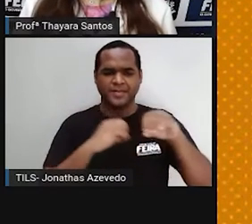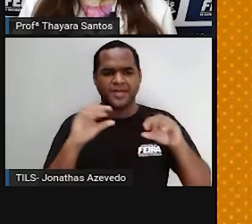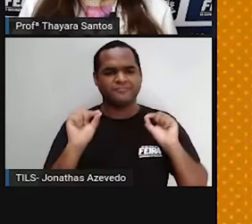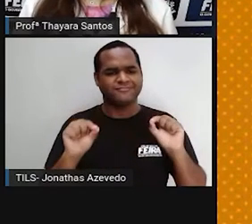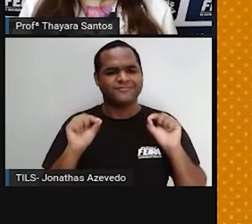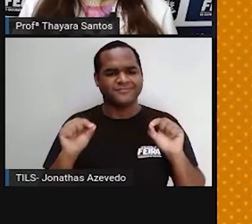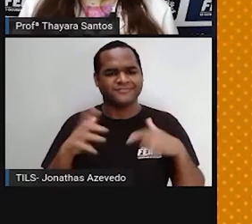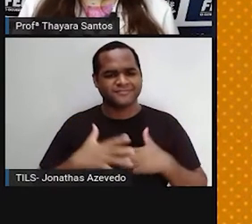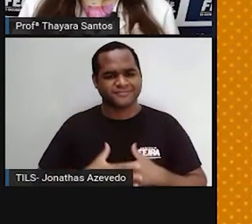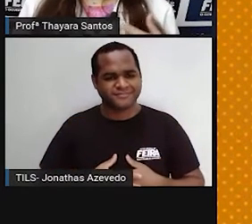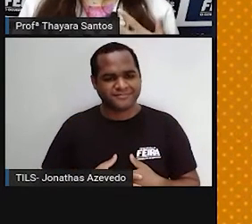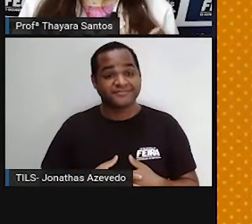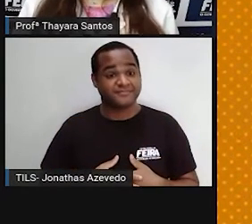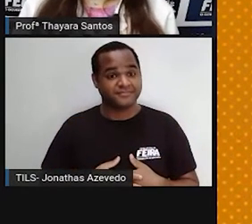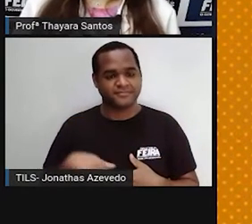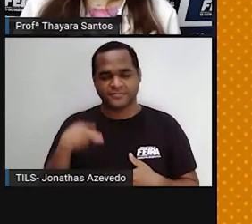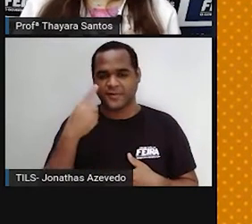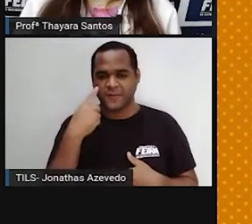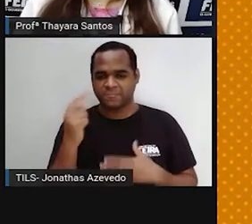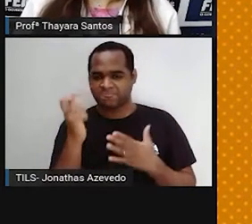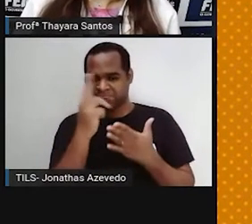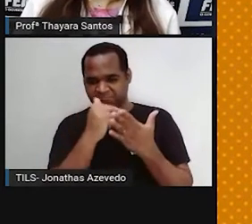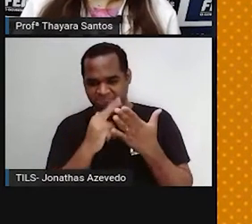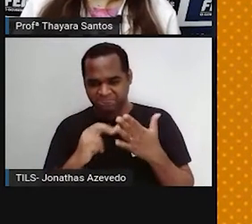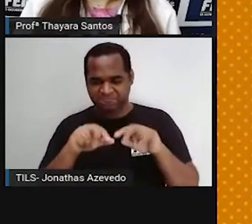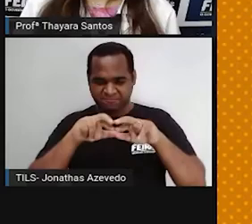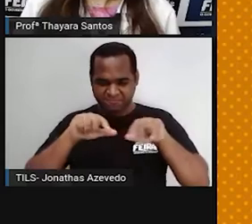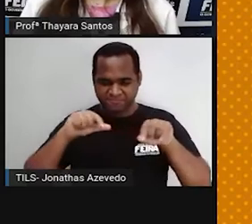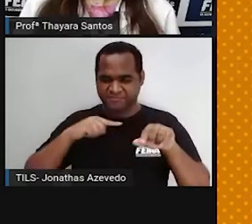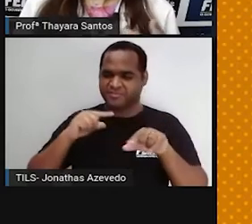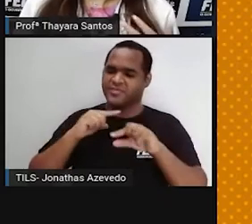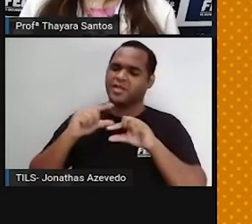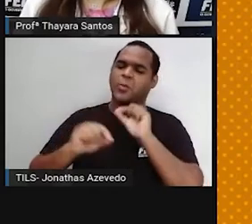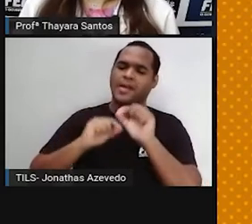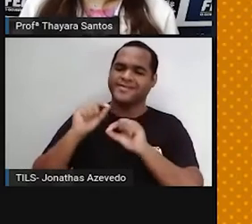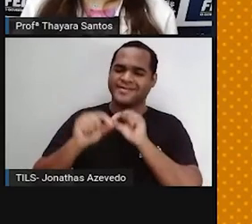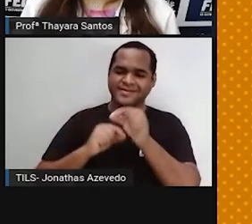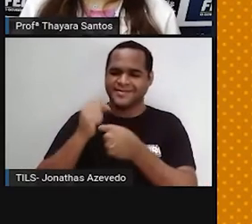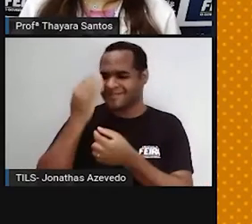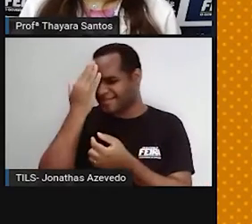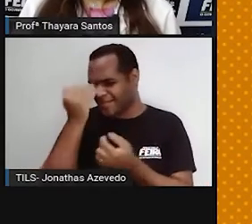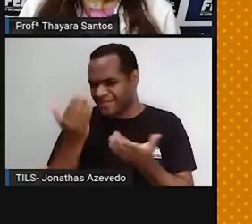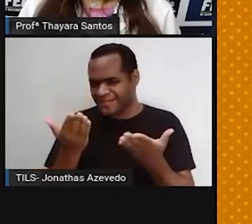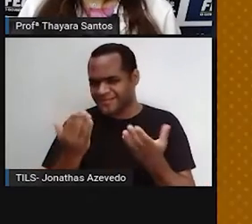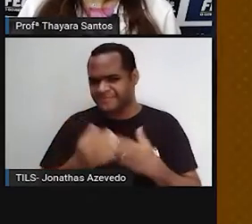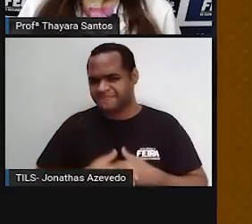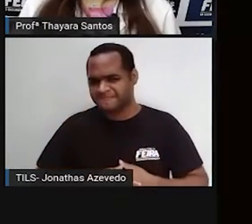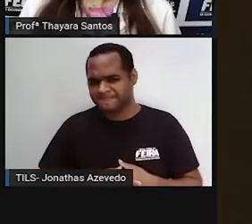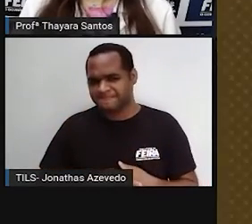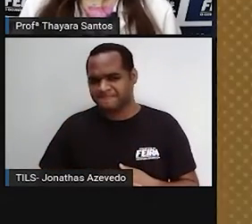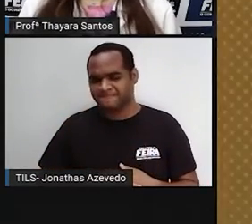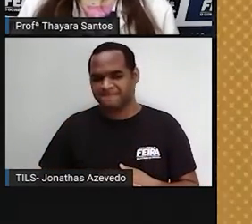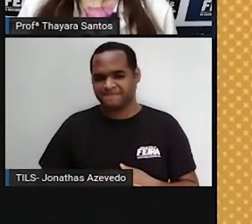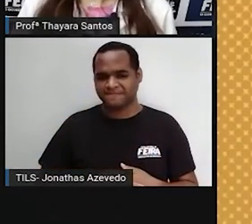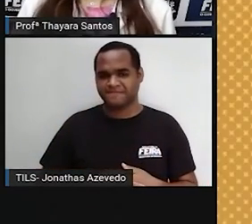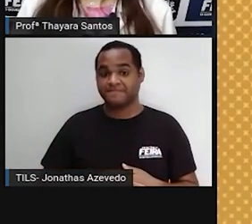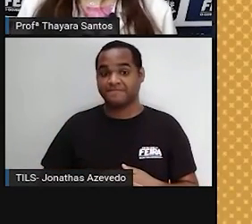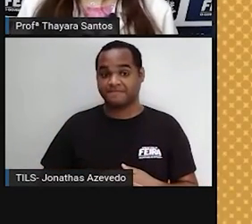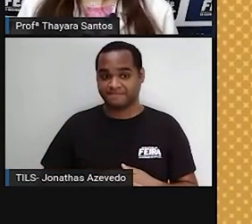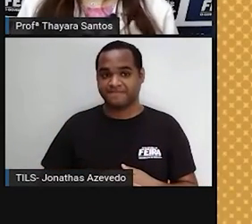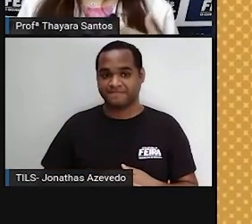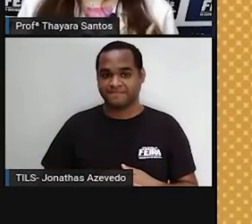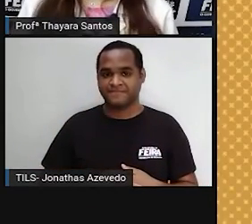vocês desenharam aí como é que vocês imaginavam que era esse universo, mas como foi que esse universo surgiu?